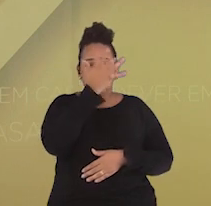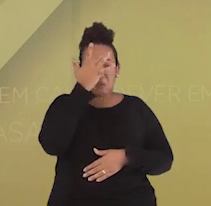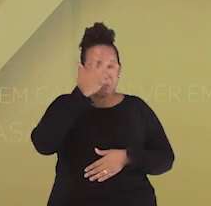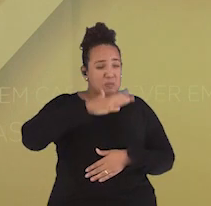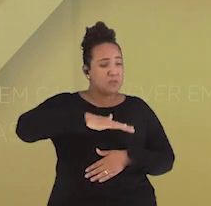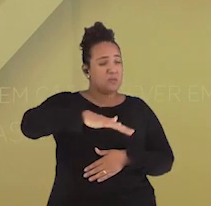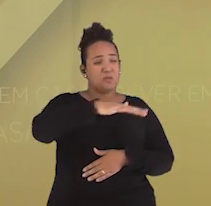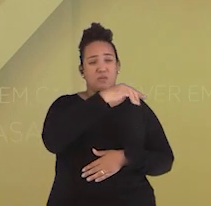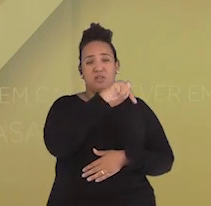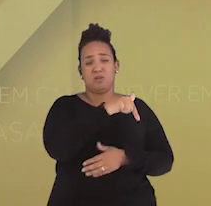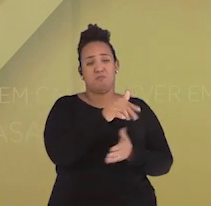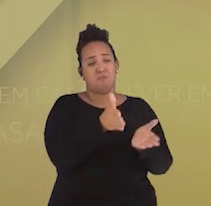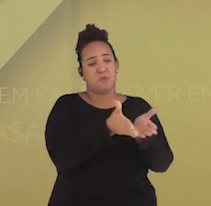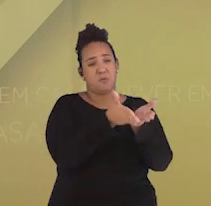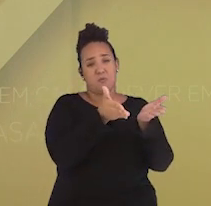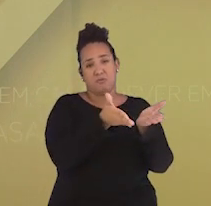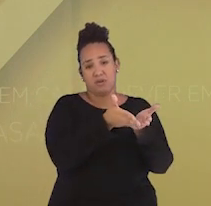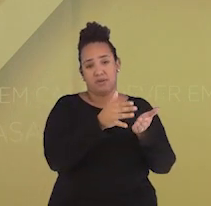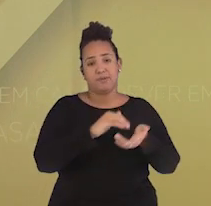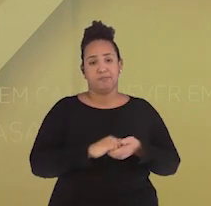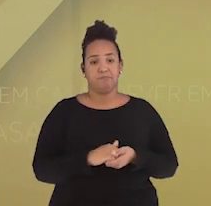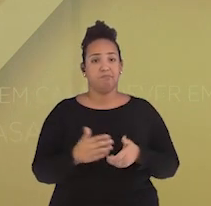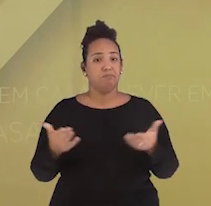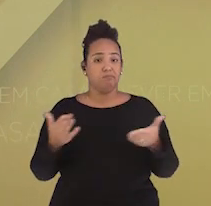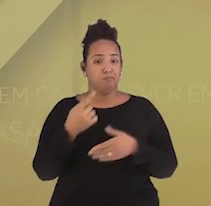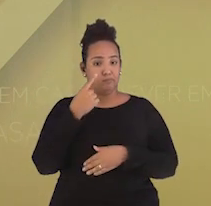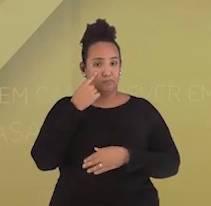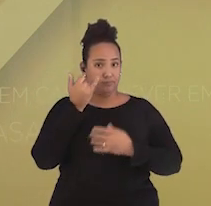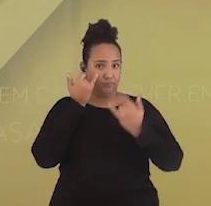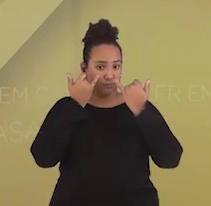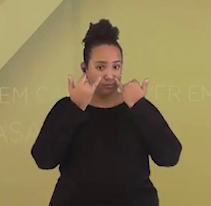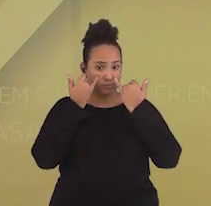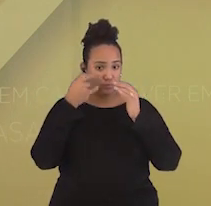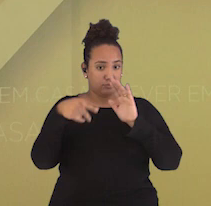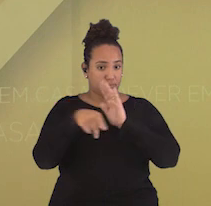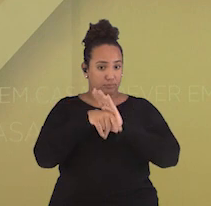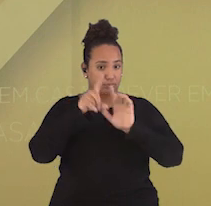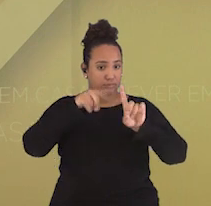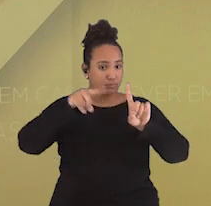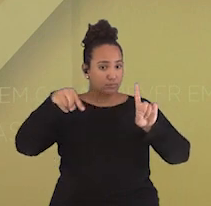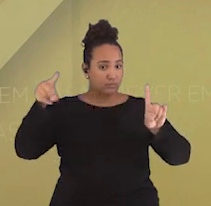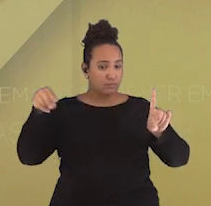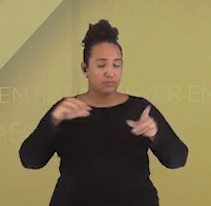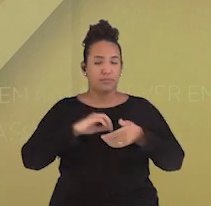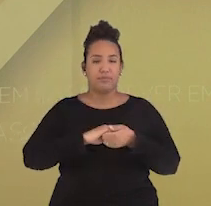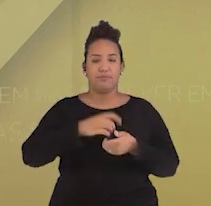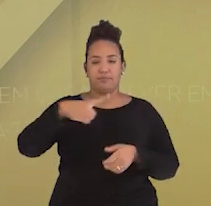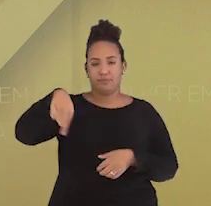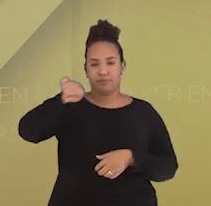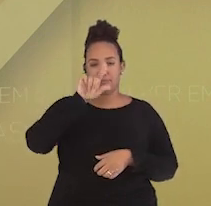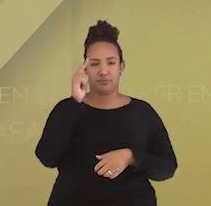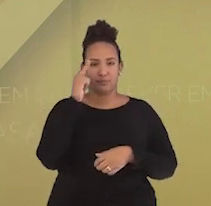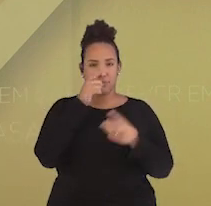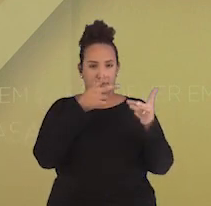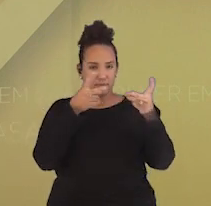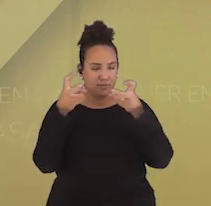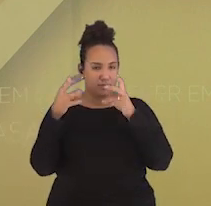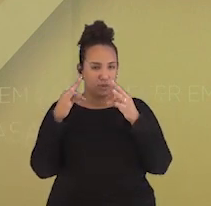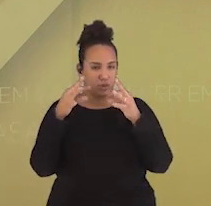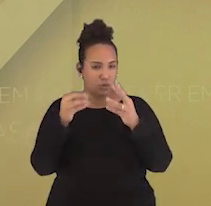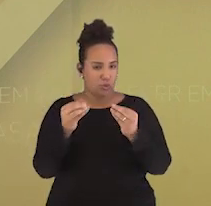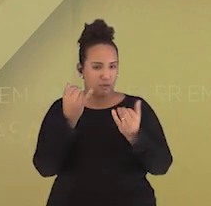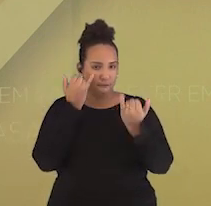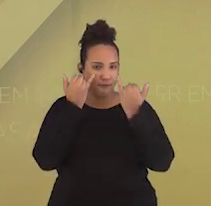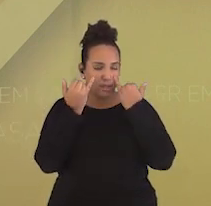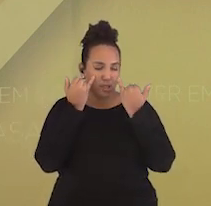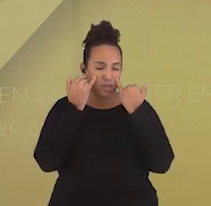Agora, observe as informações que esse gráfico apresenta. Consegue interpretar todas elas? Que tipo